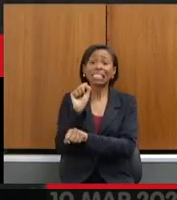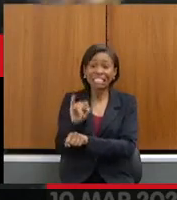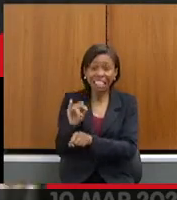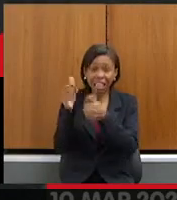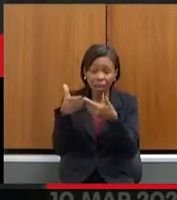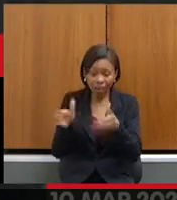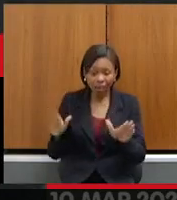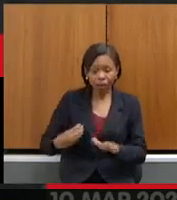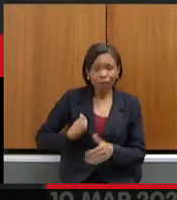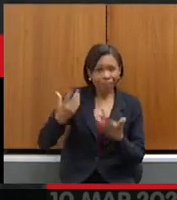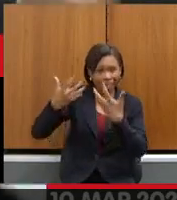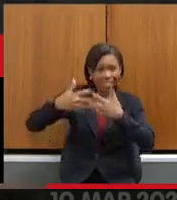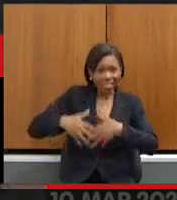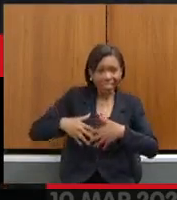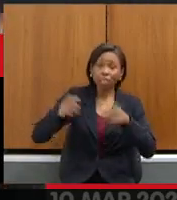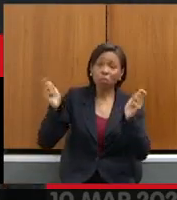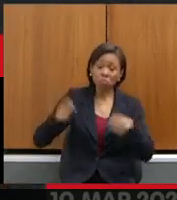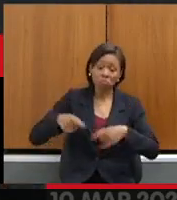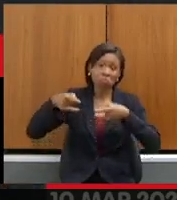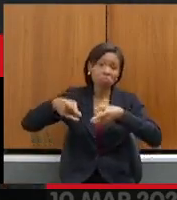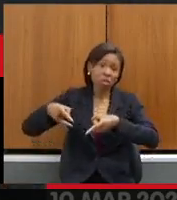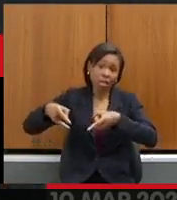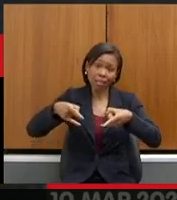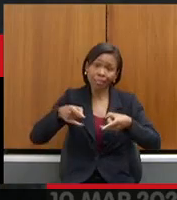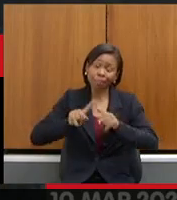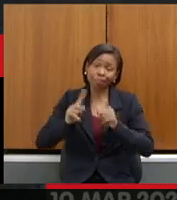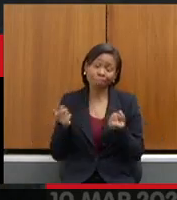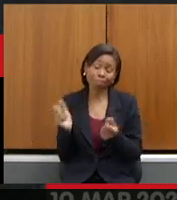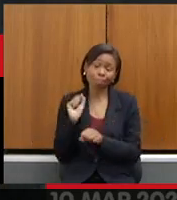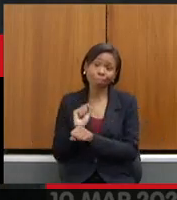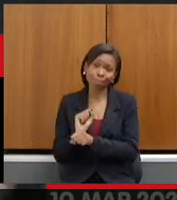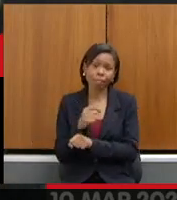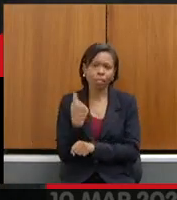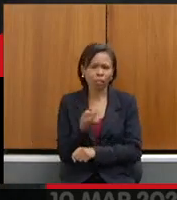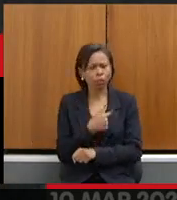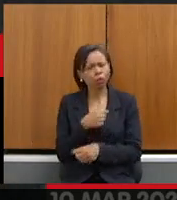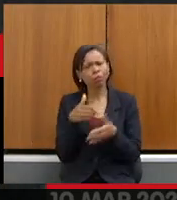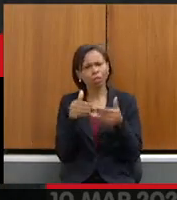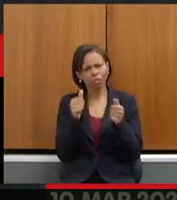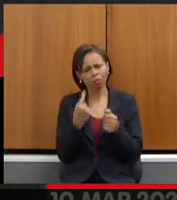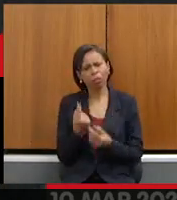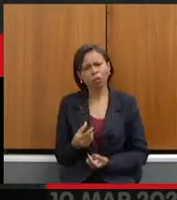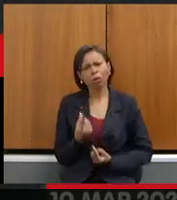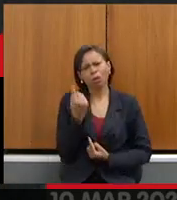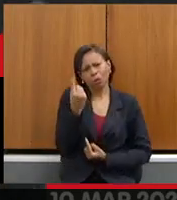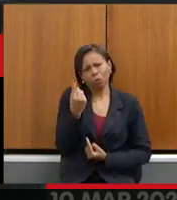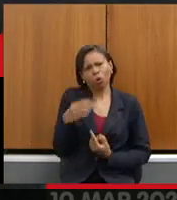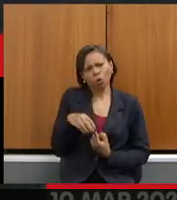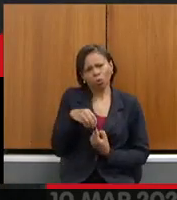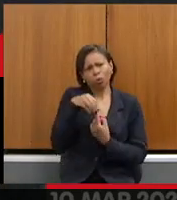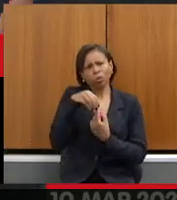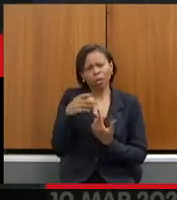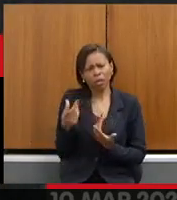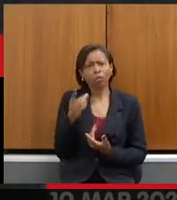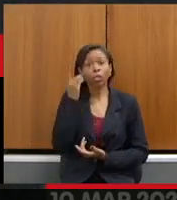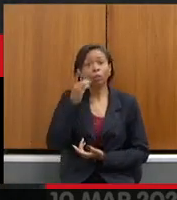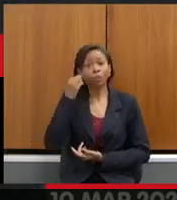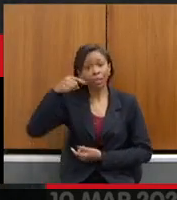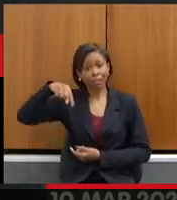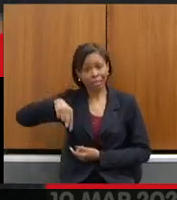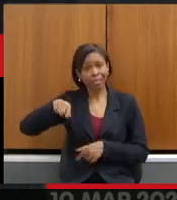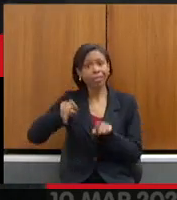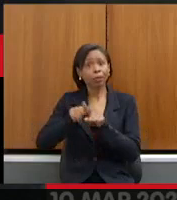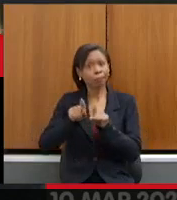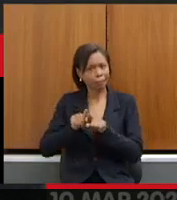Leite aí não precisava de de abrir mais leite já tinha leite então então o que a gente pede aqui essa é prioridade né que nosso Deputado aqui também